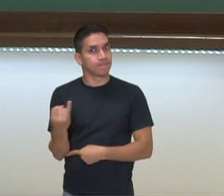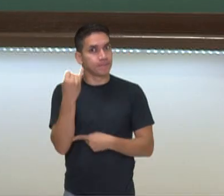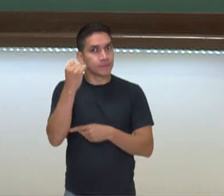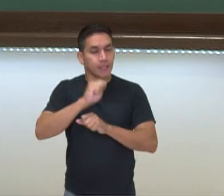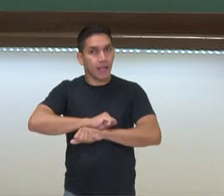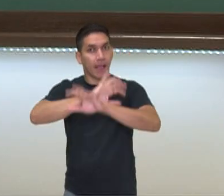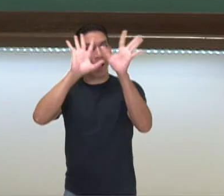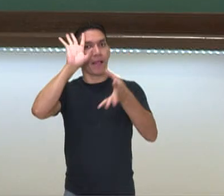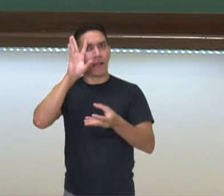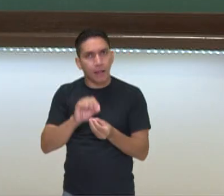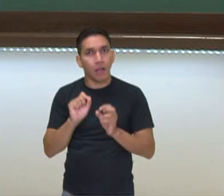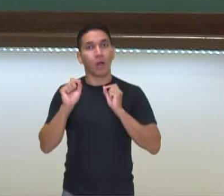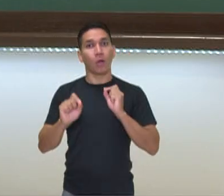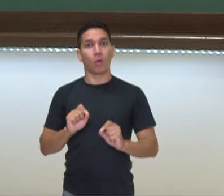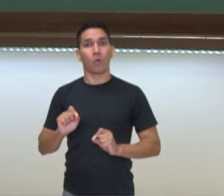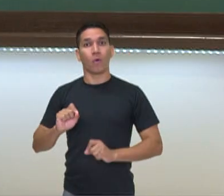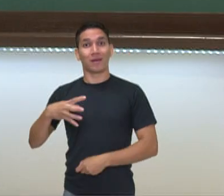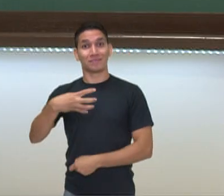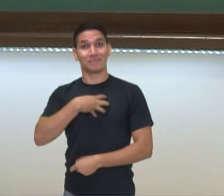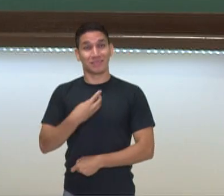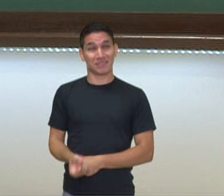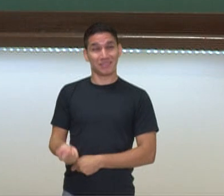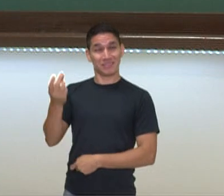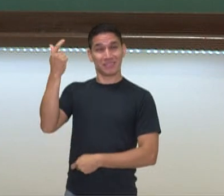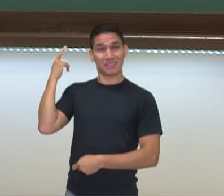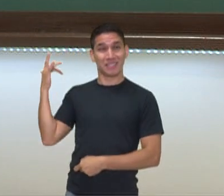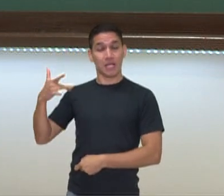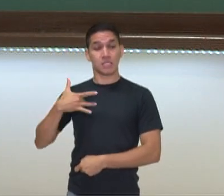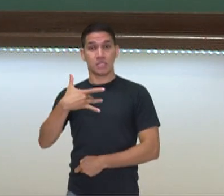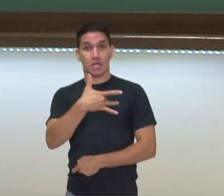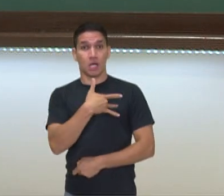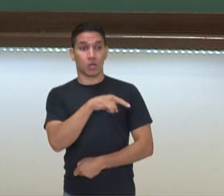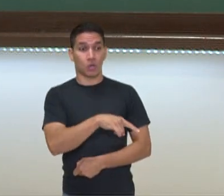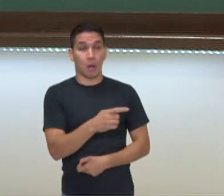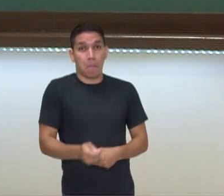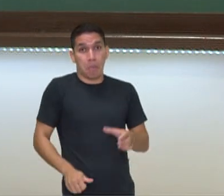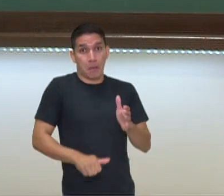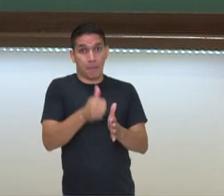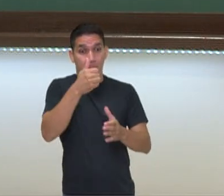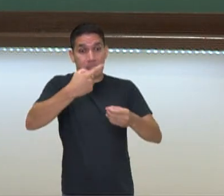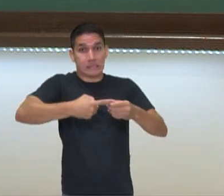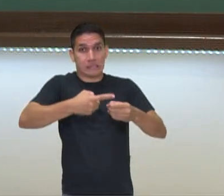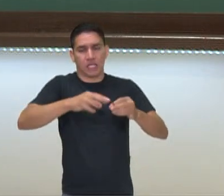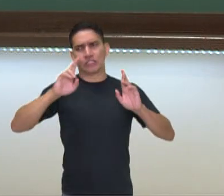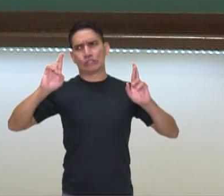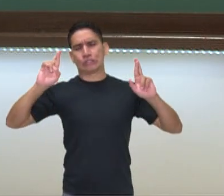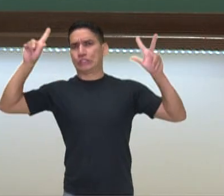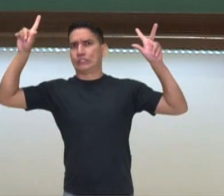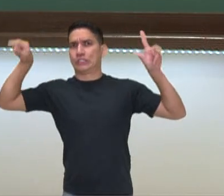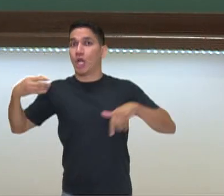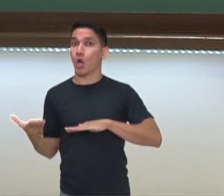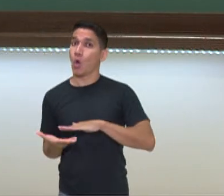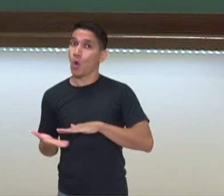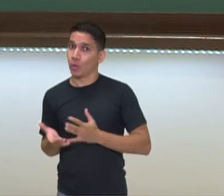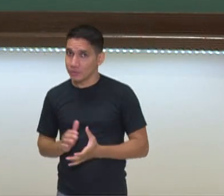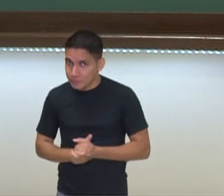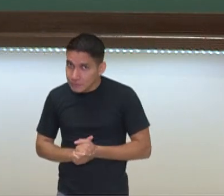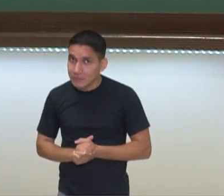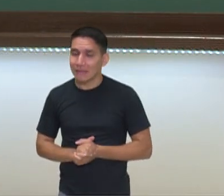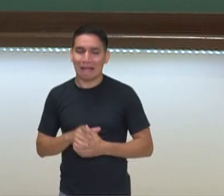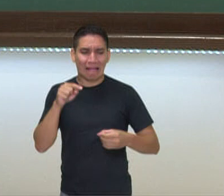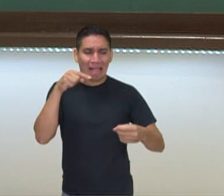que as condições sanitárias das primeiras cidades, elas eram muito diferentes do que elas são hoje. Eram locais